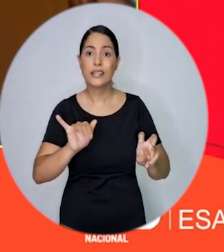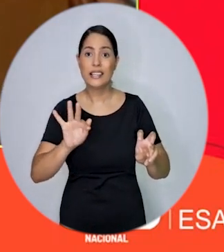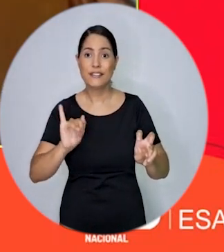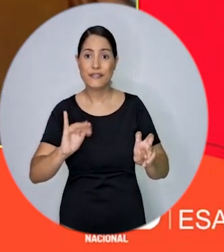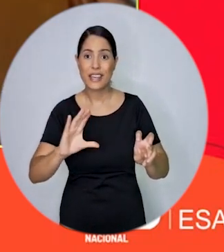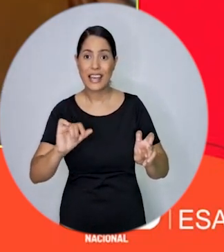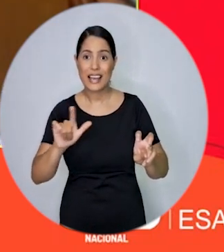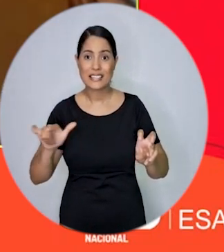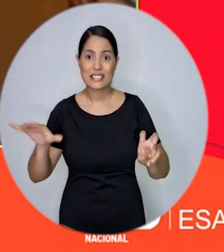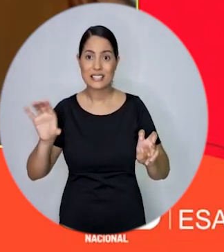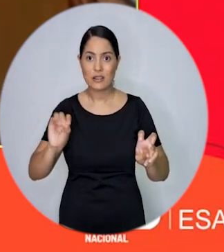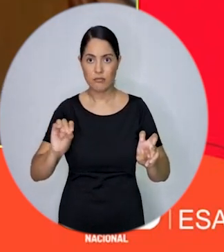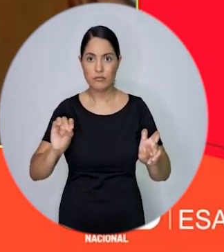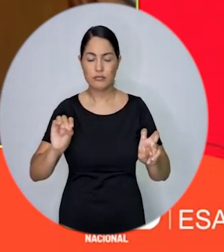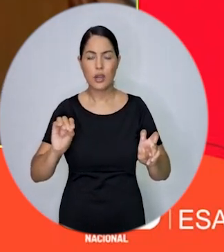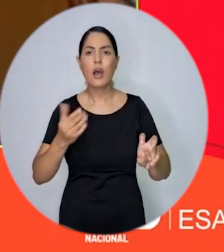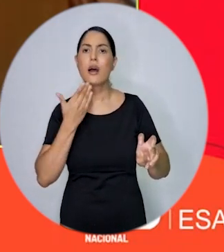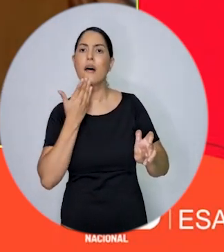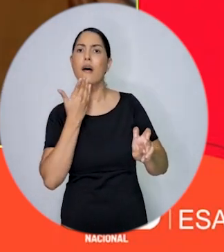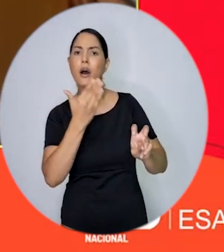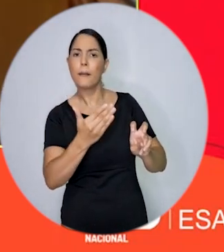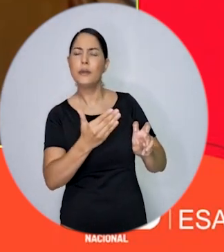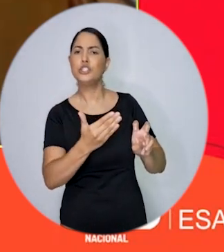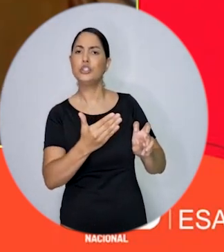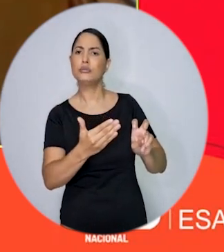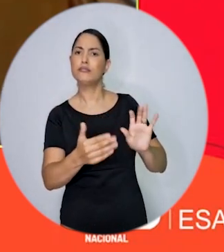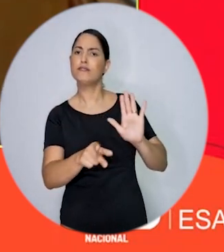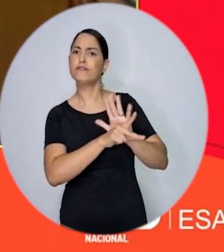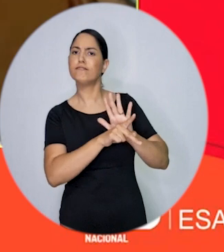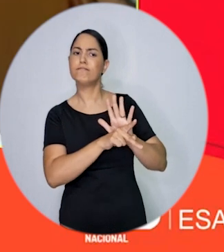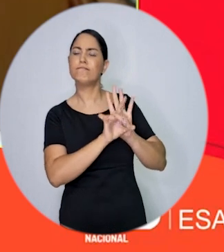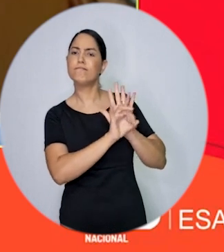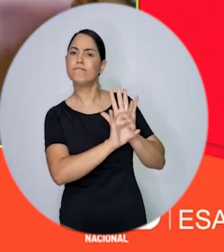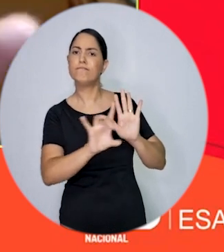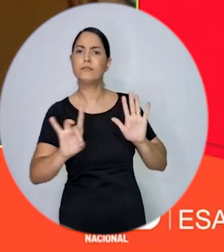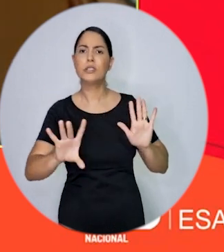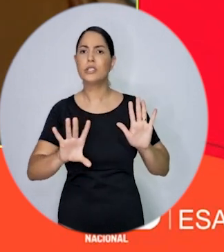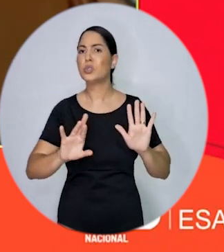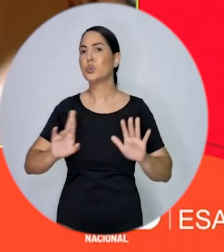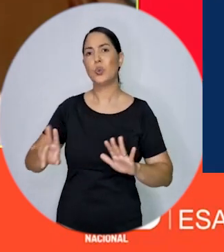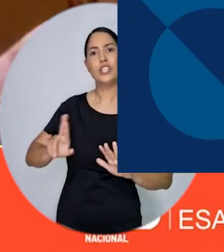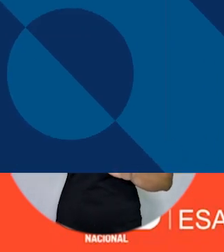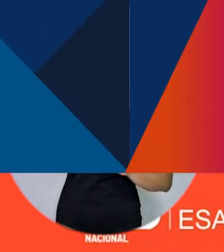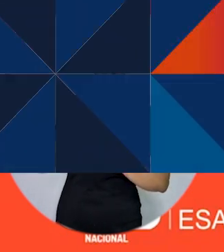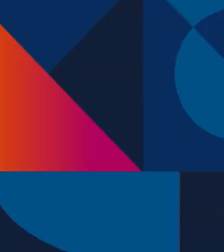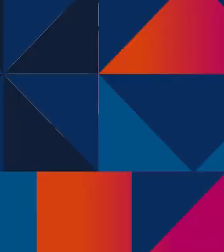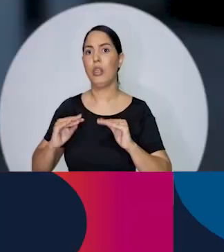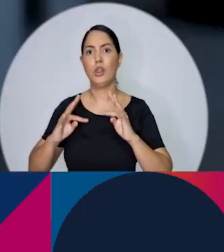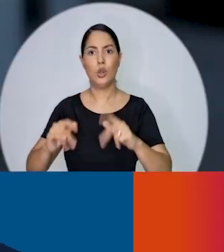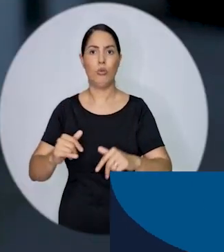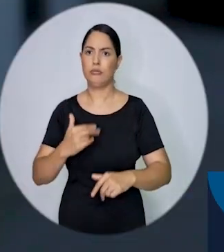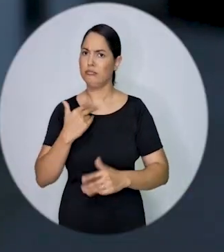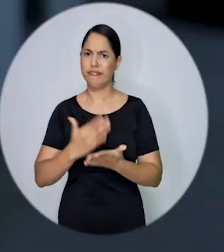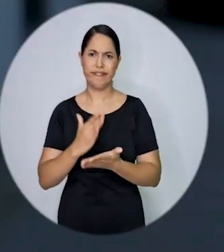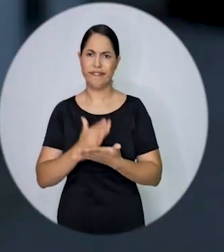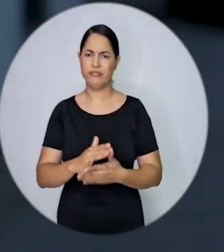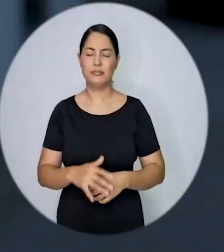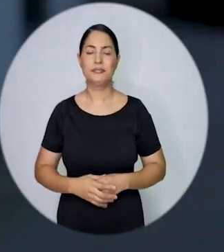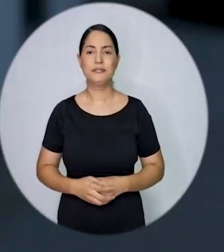personificação do requerimento. Não adianta eu fazer o requerimento igual em todas. Ainda neste